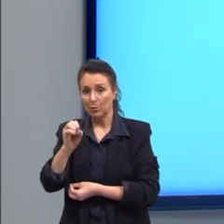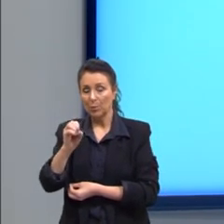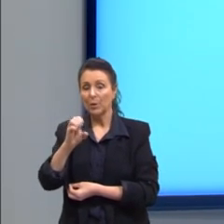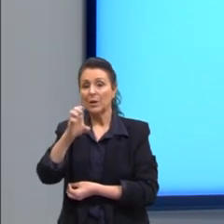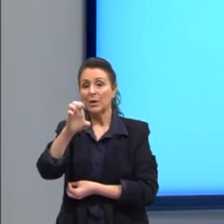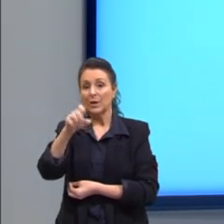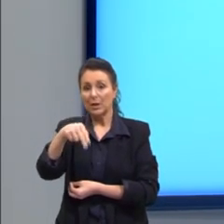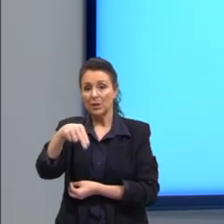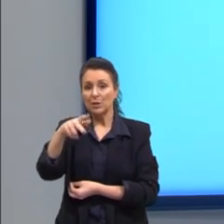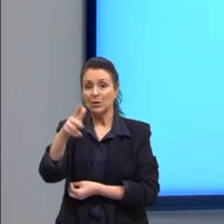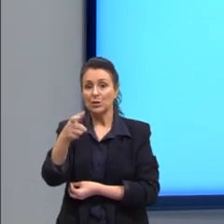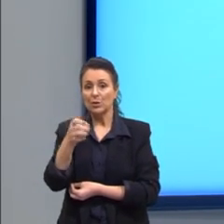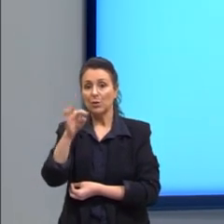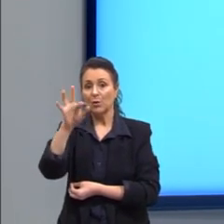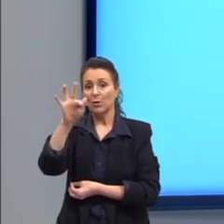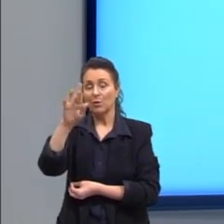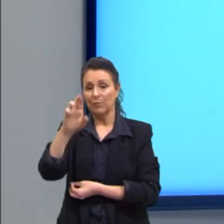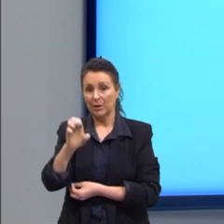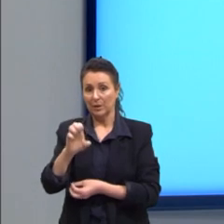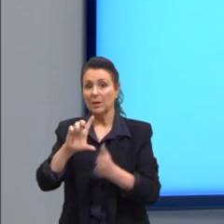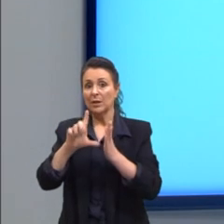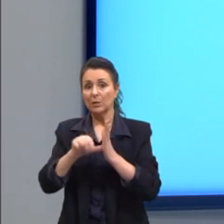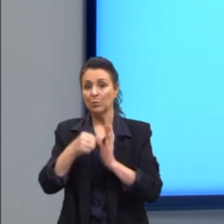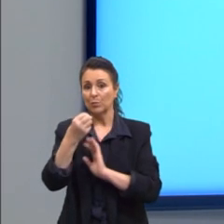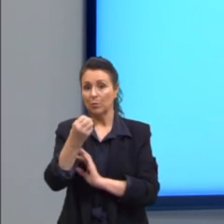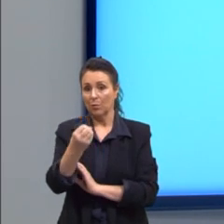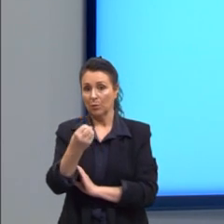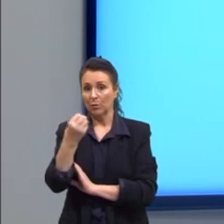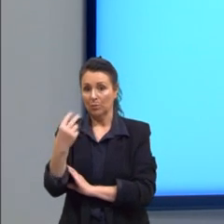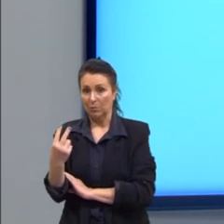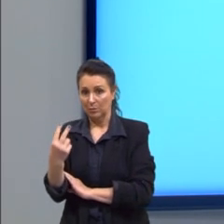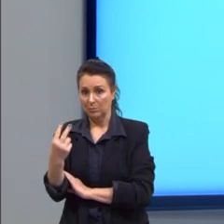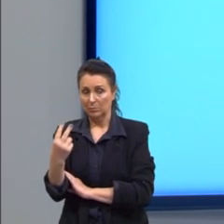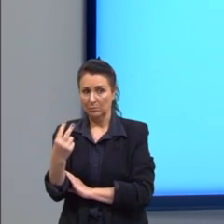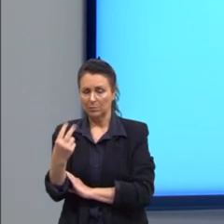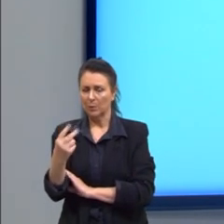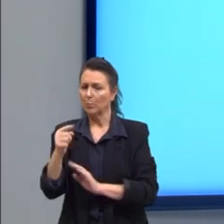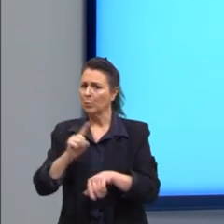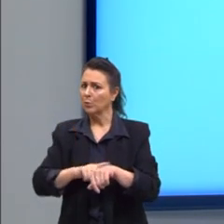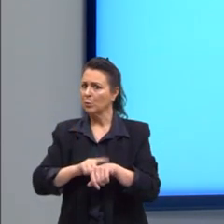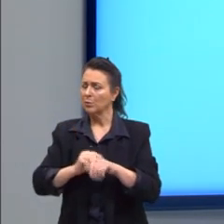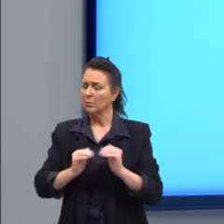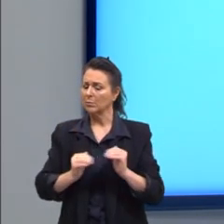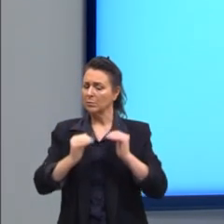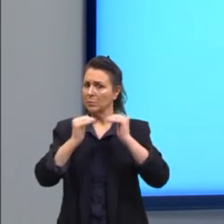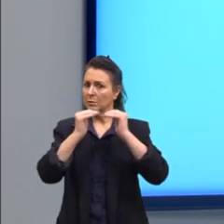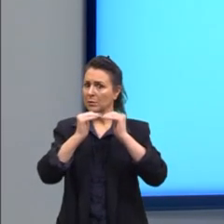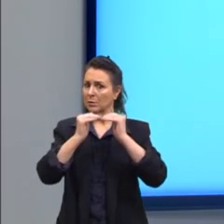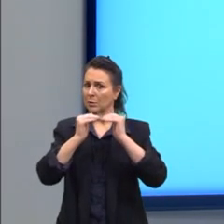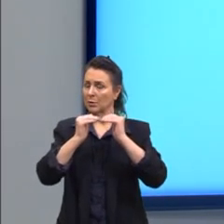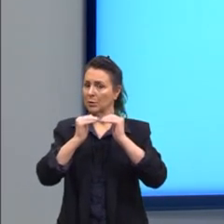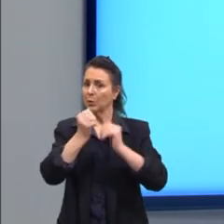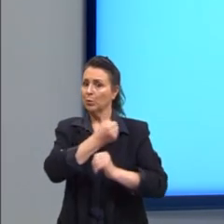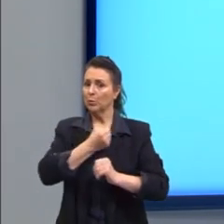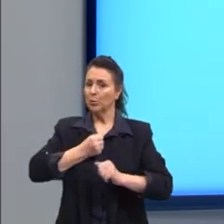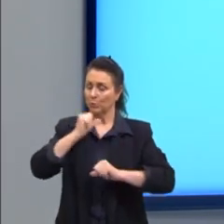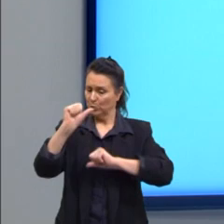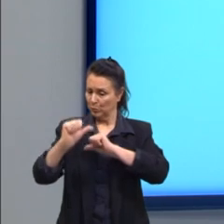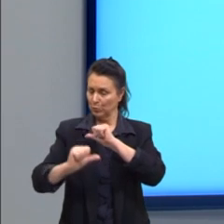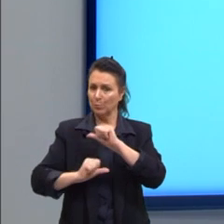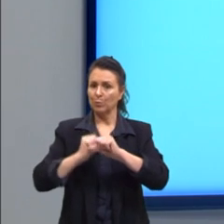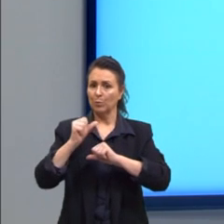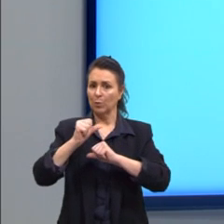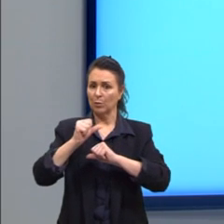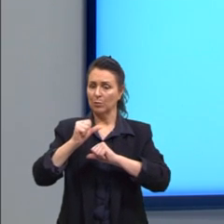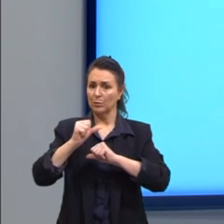oxigênio depois de algum tempo o sistema atingiu o equilíbrio o número de mols do trióxido de enxofre medido